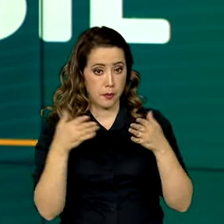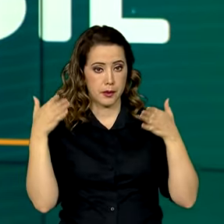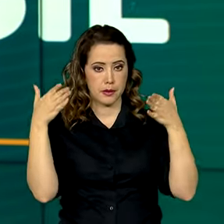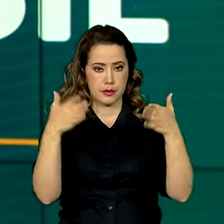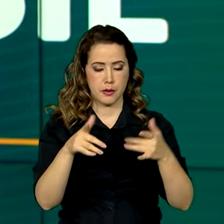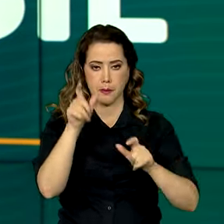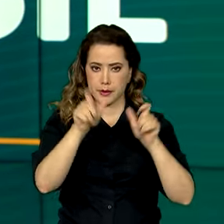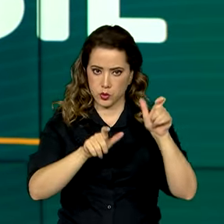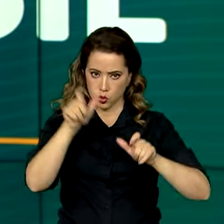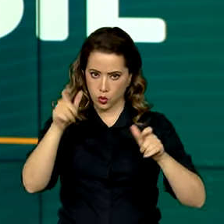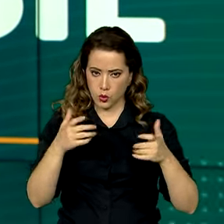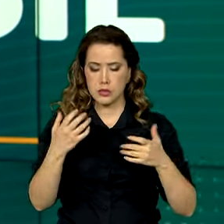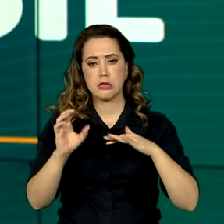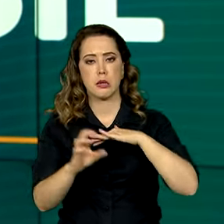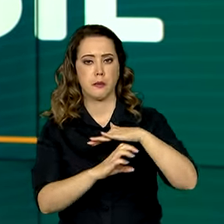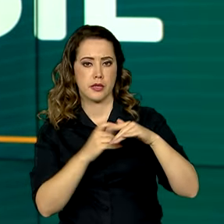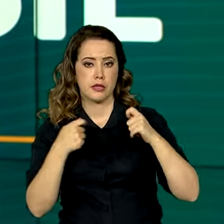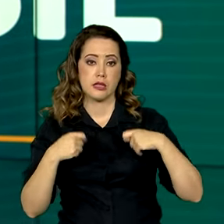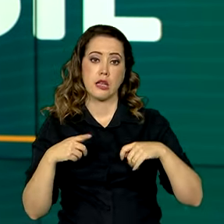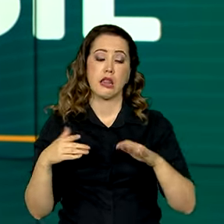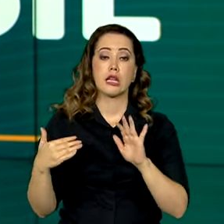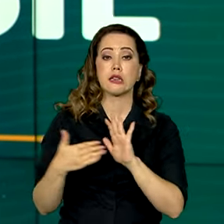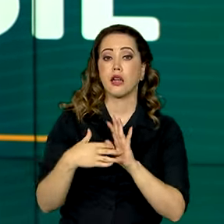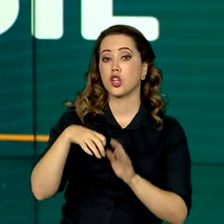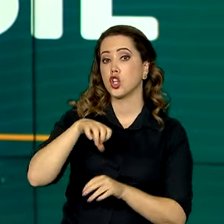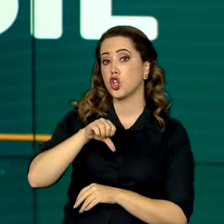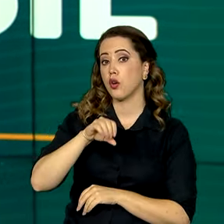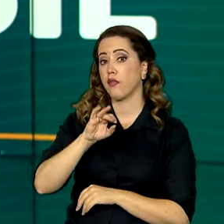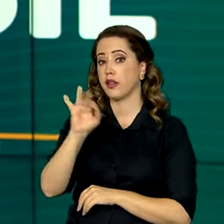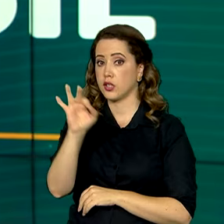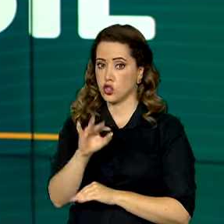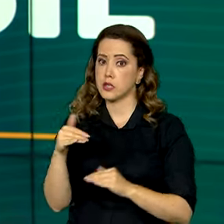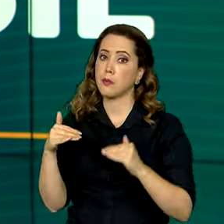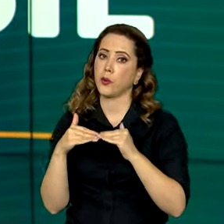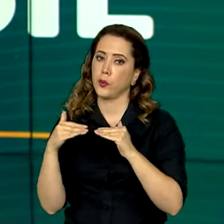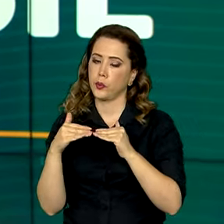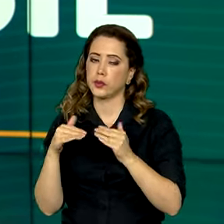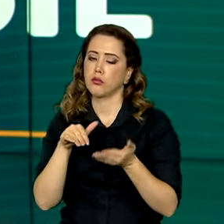participar, pessoas físicas e empresas terão 90 dias para aderir ao programa.